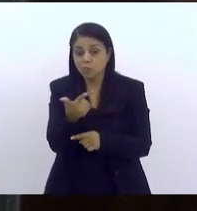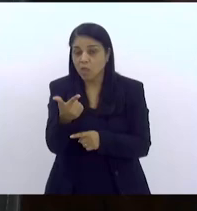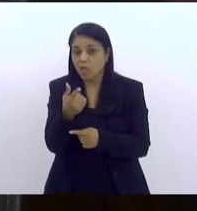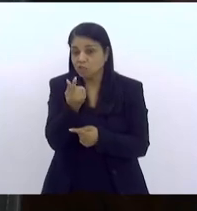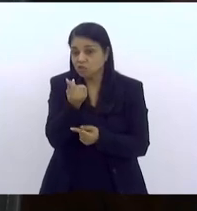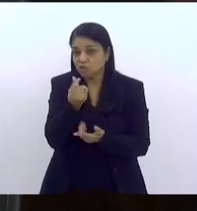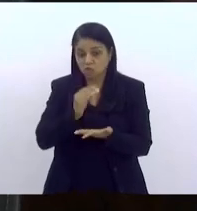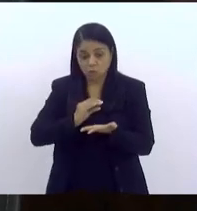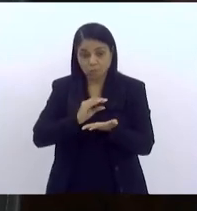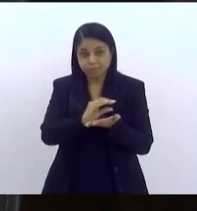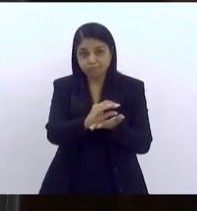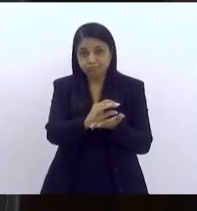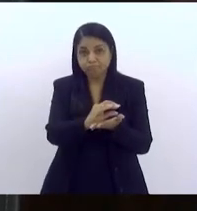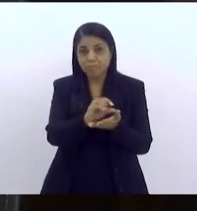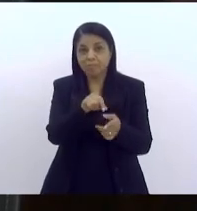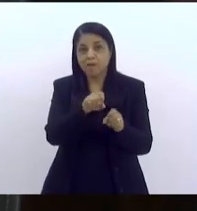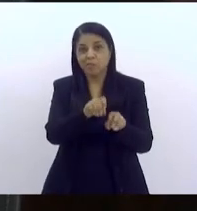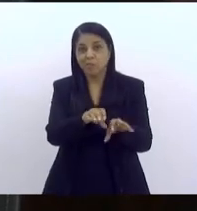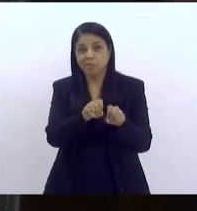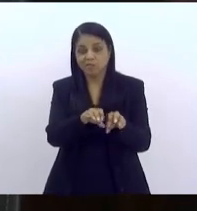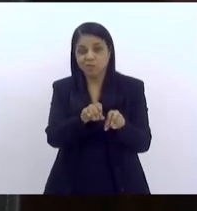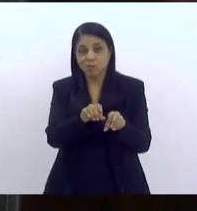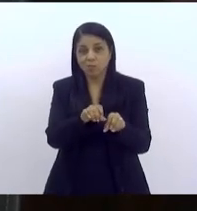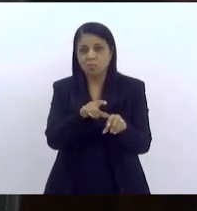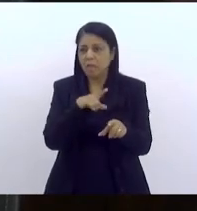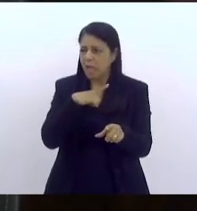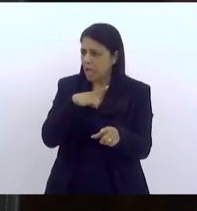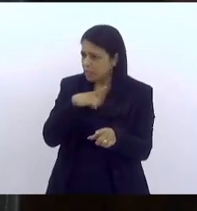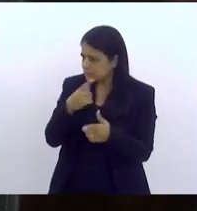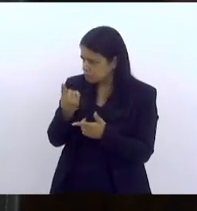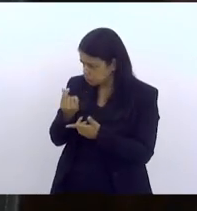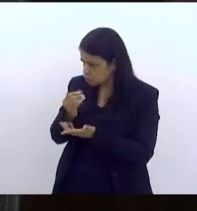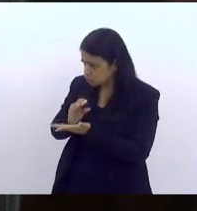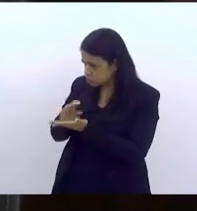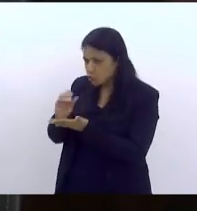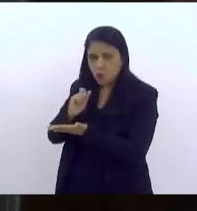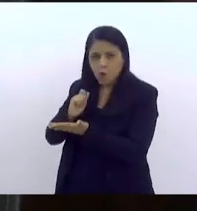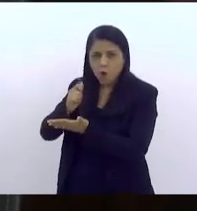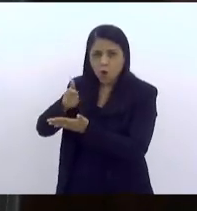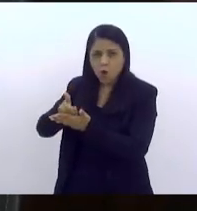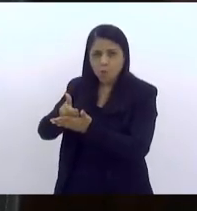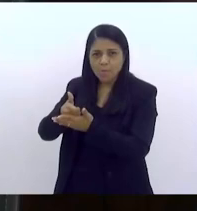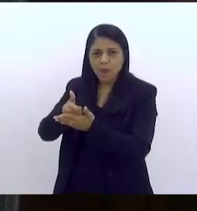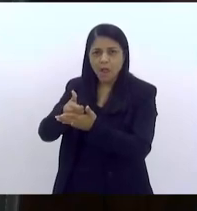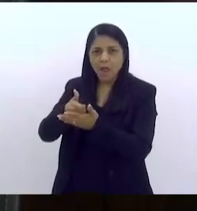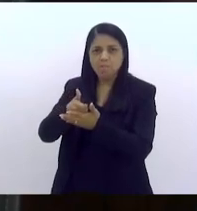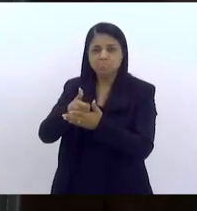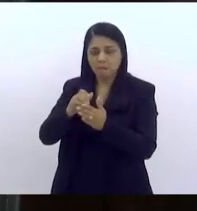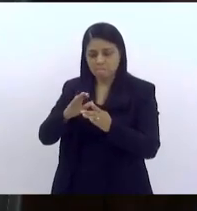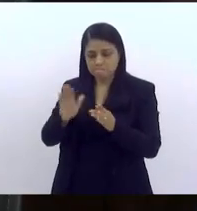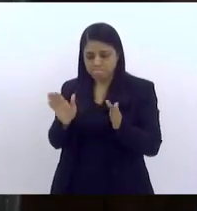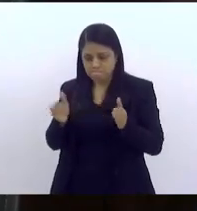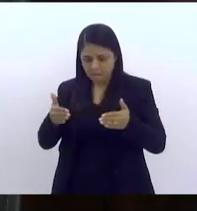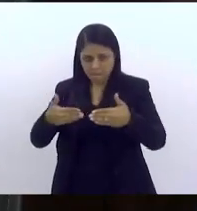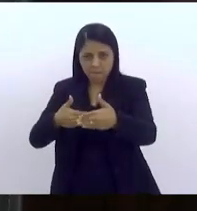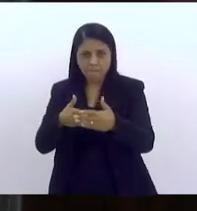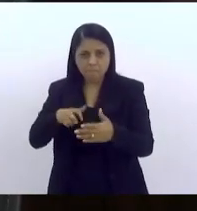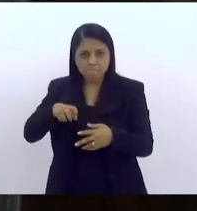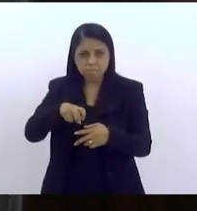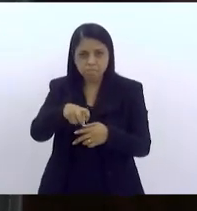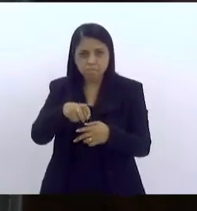educação mas a dinheiro para comprar blindado para entrar na favela e dá tiro em preto